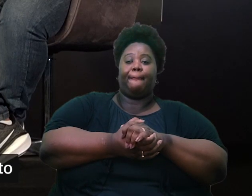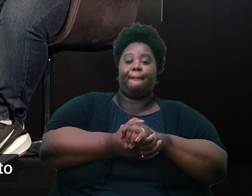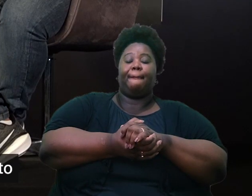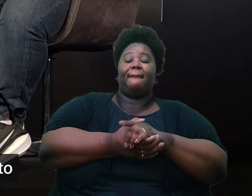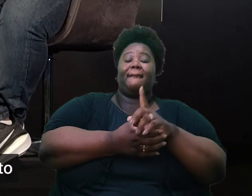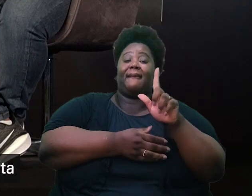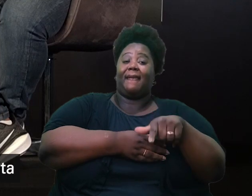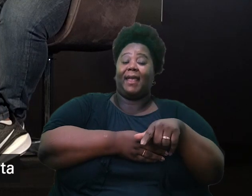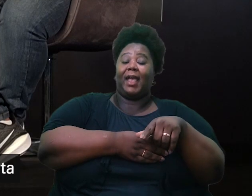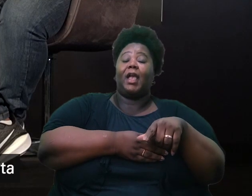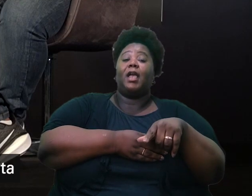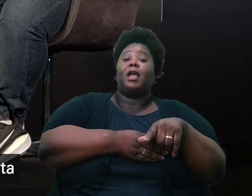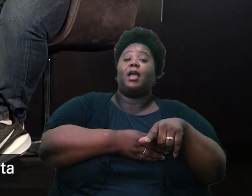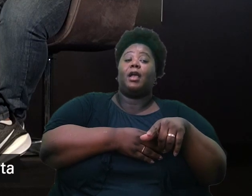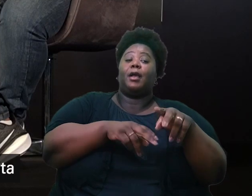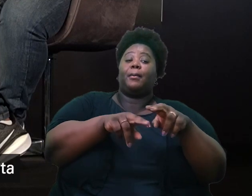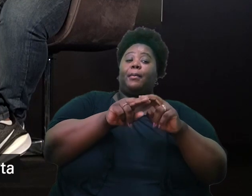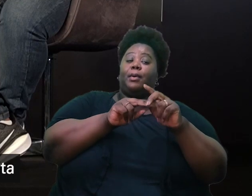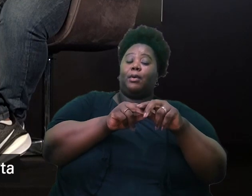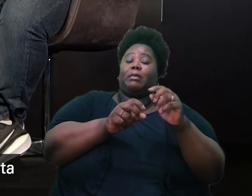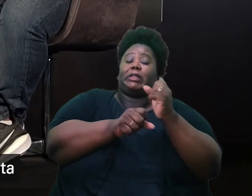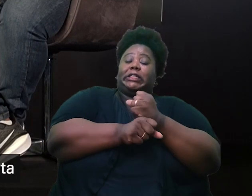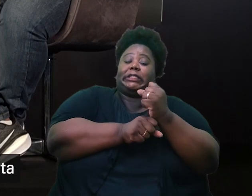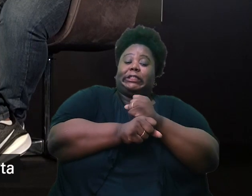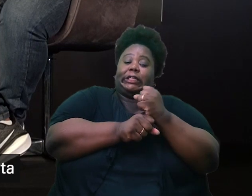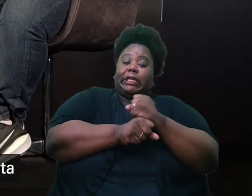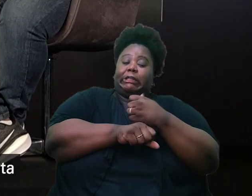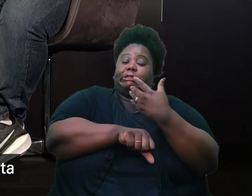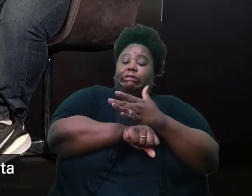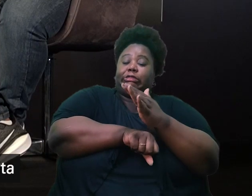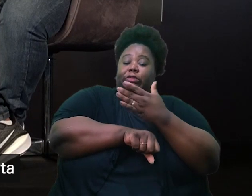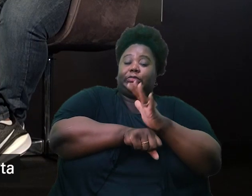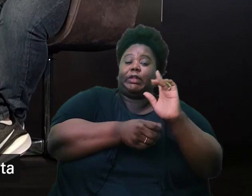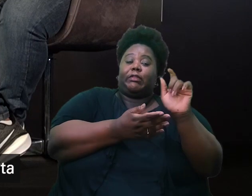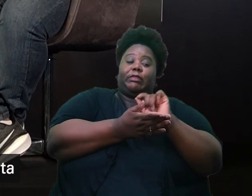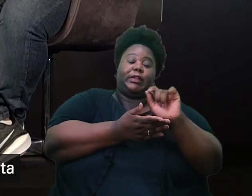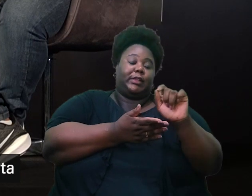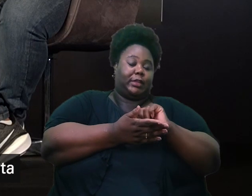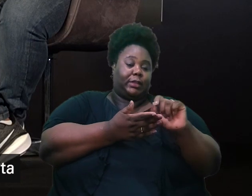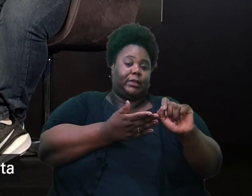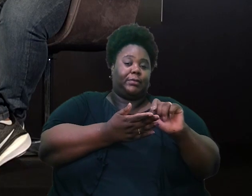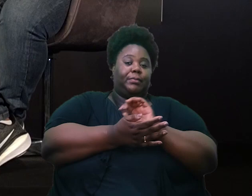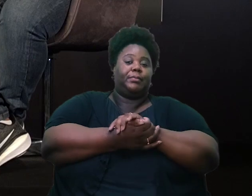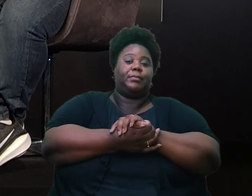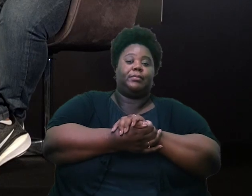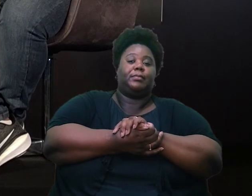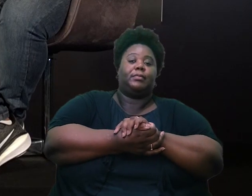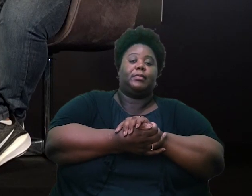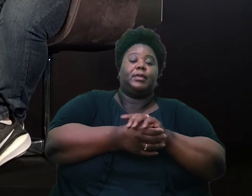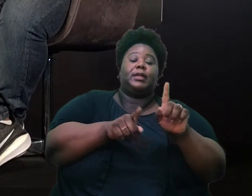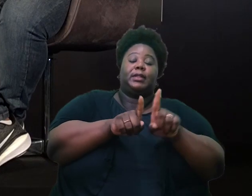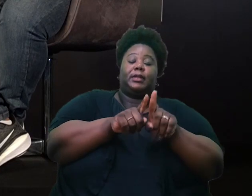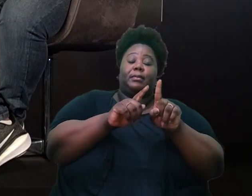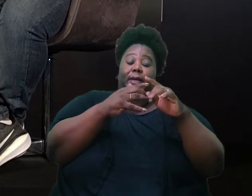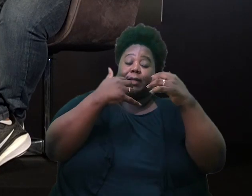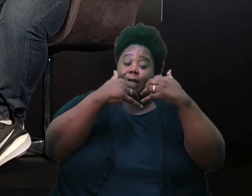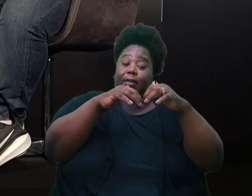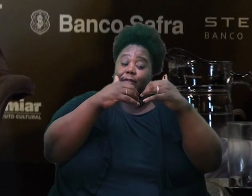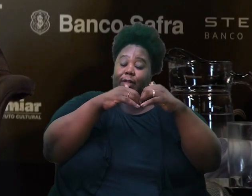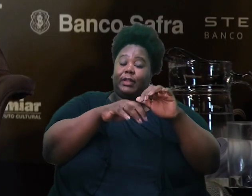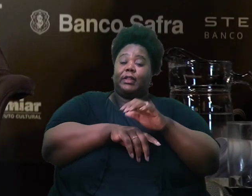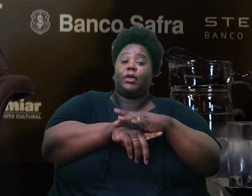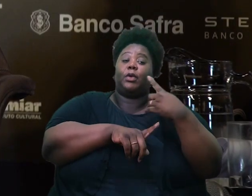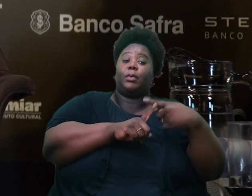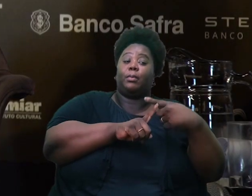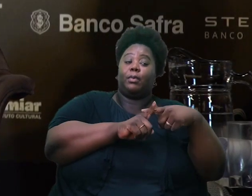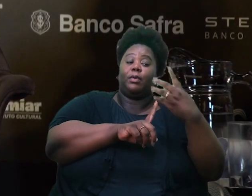fruto das décadas do exercício da escrita e da reflexão.